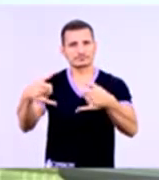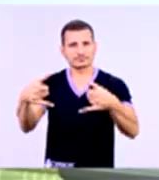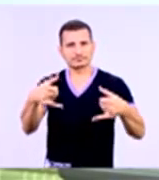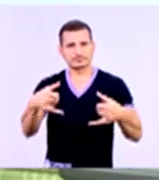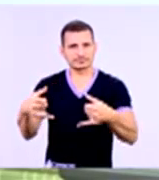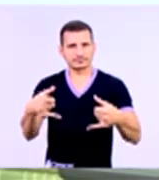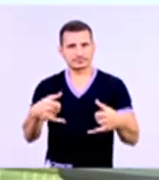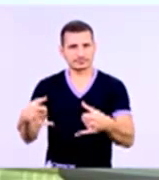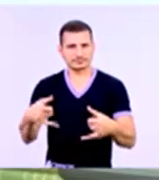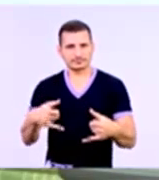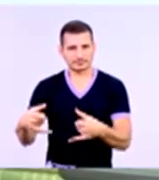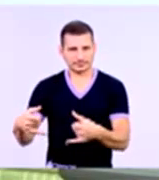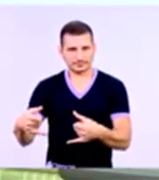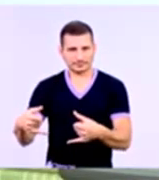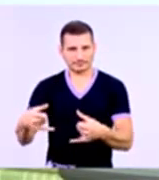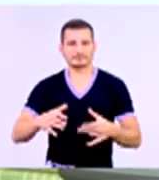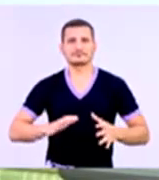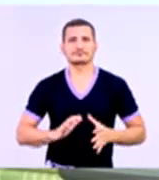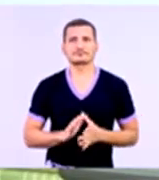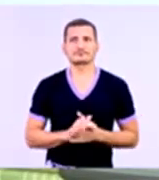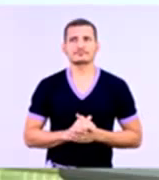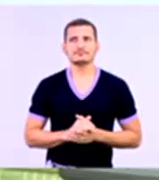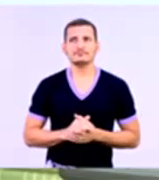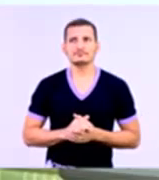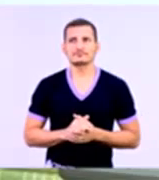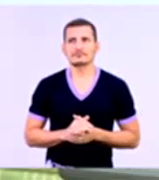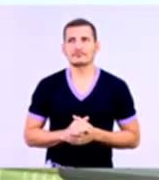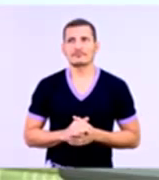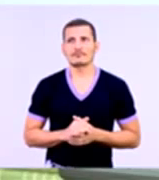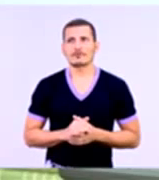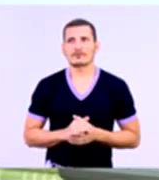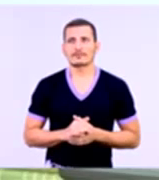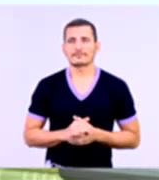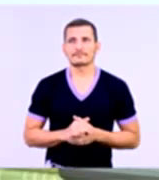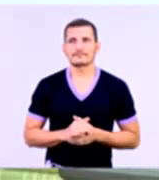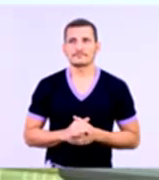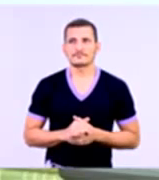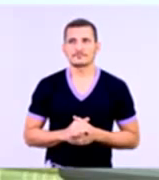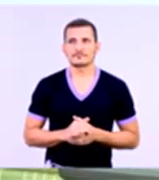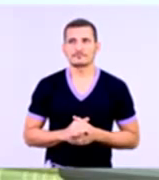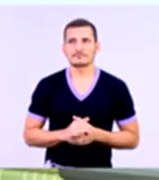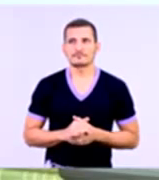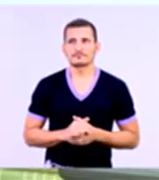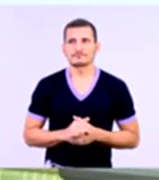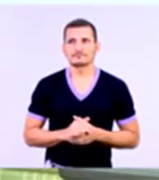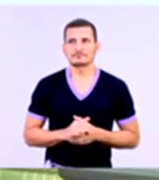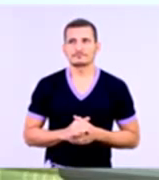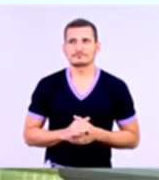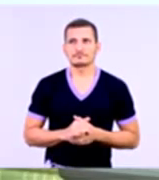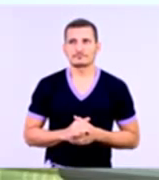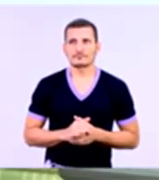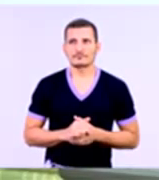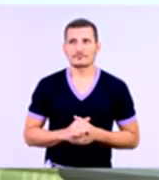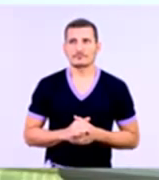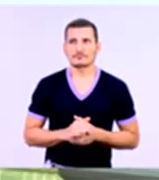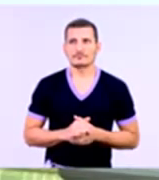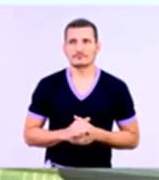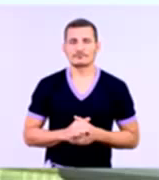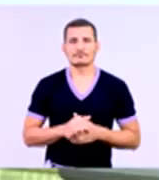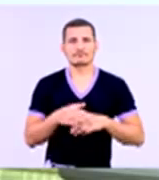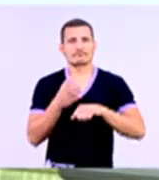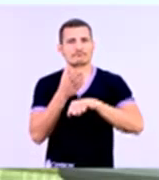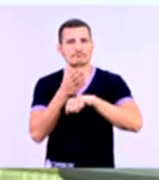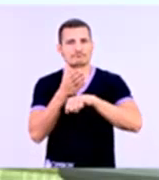o arquivo, o texto JSON com as chaves que vocês vão criar. Ok? Então vamos para a